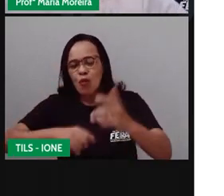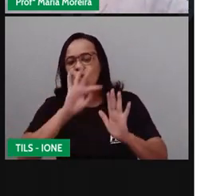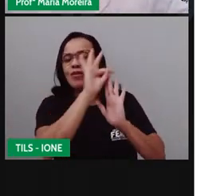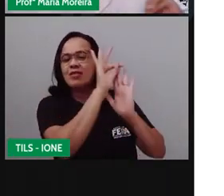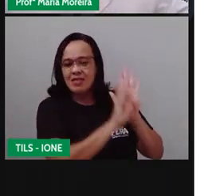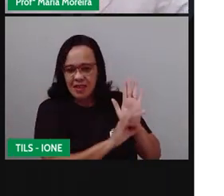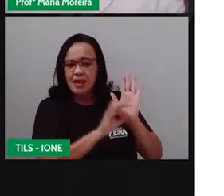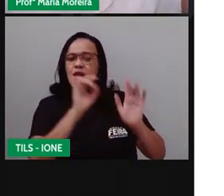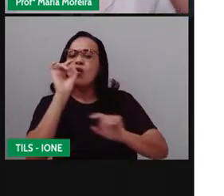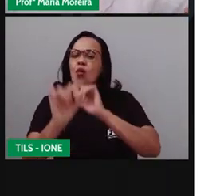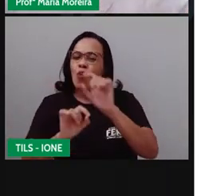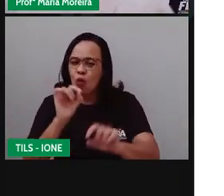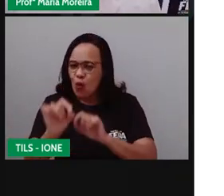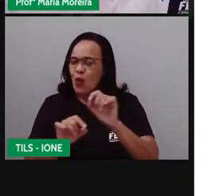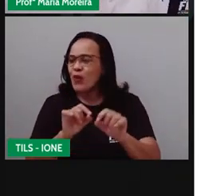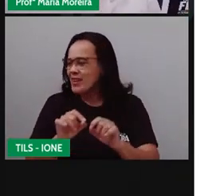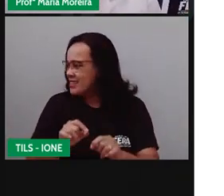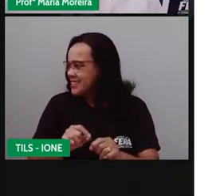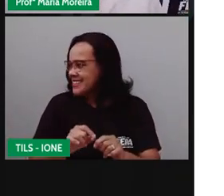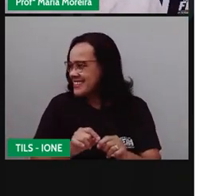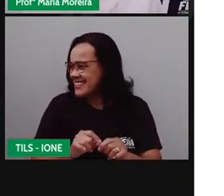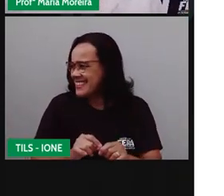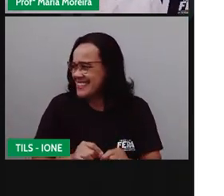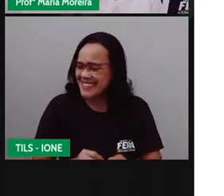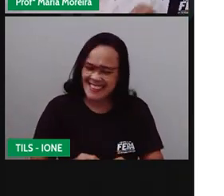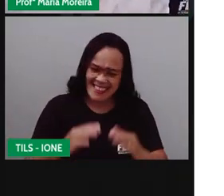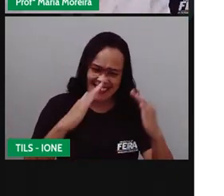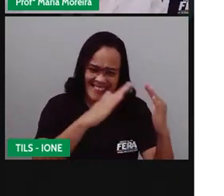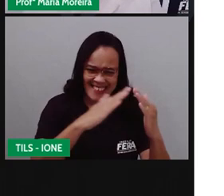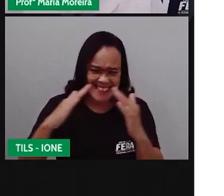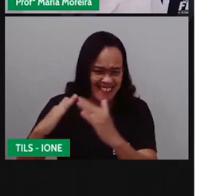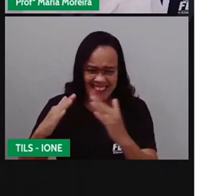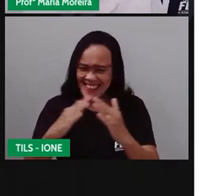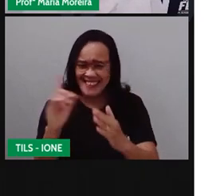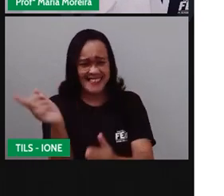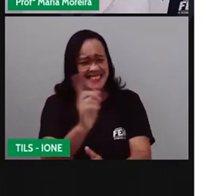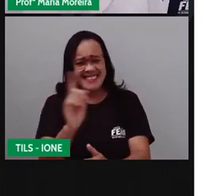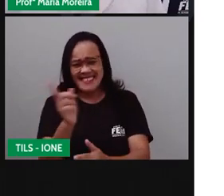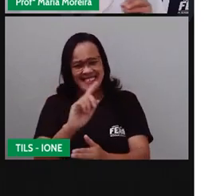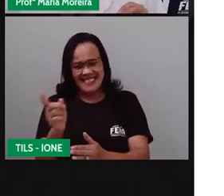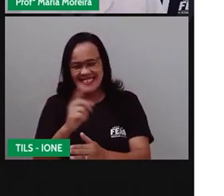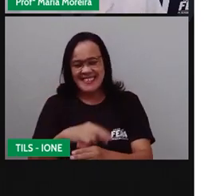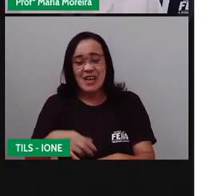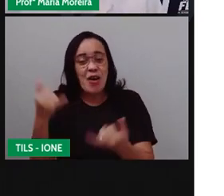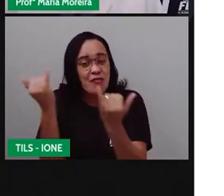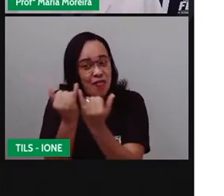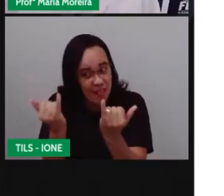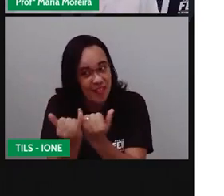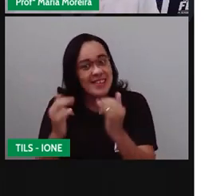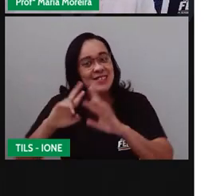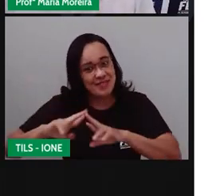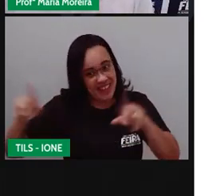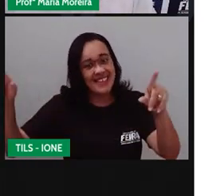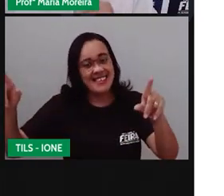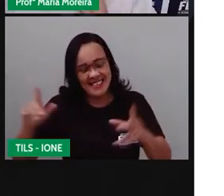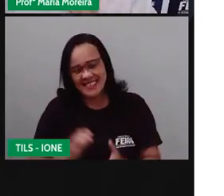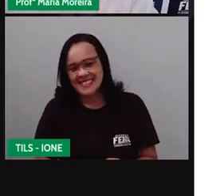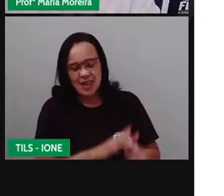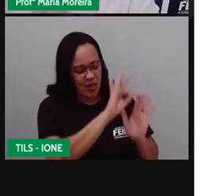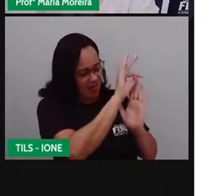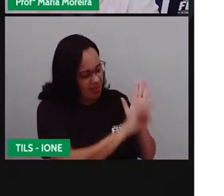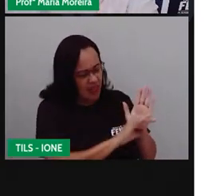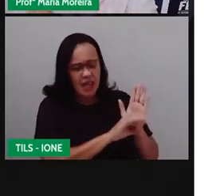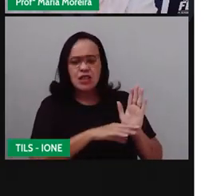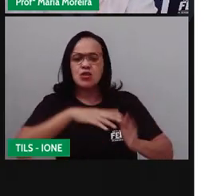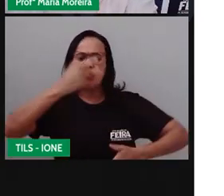tá? A sua vizinha não faz uma biografia, ela faz fofoca. A biografia é um tipo de texto que narra a